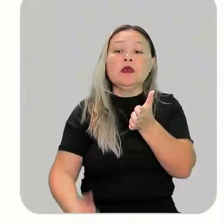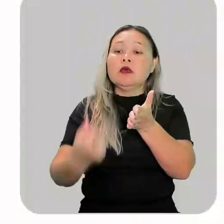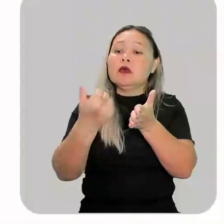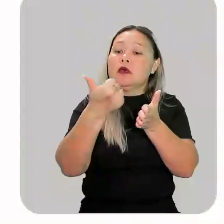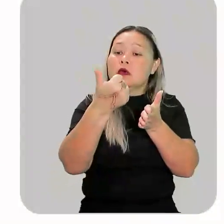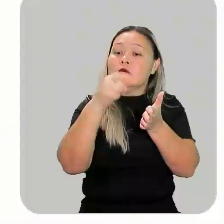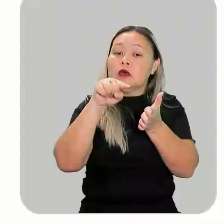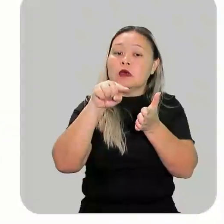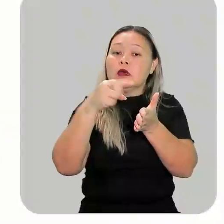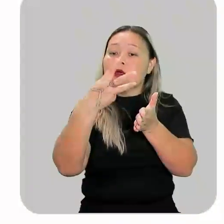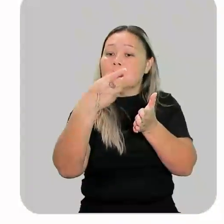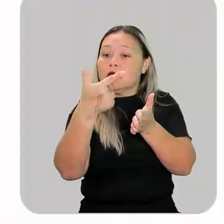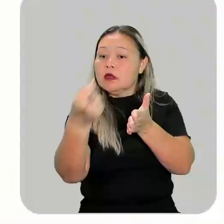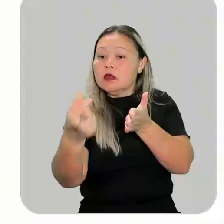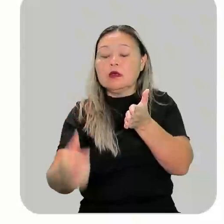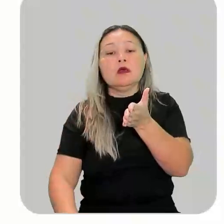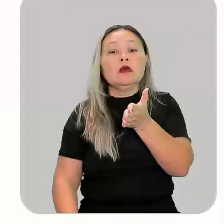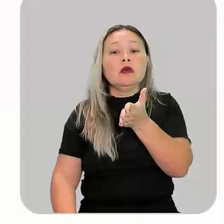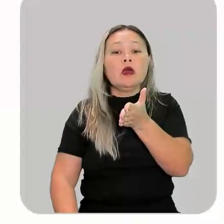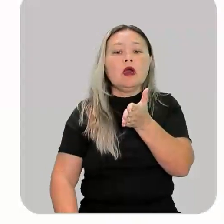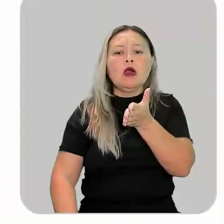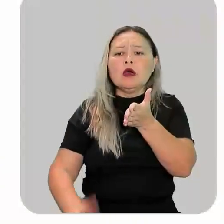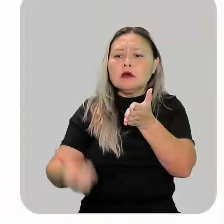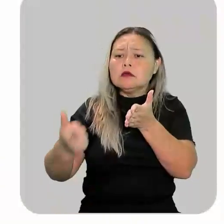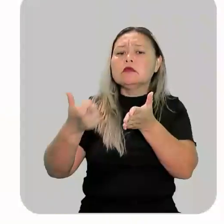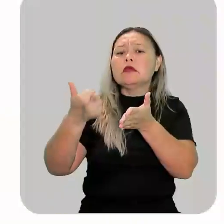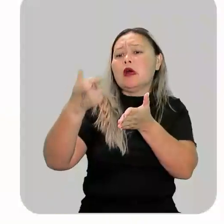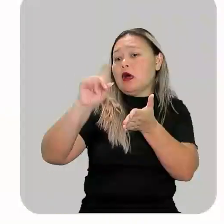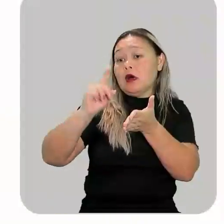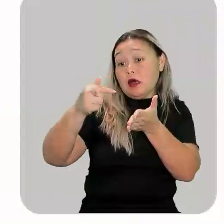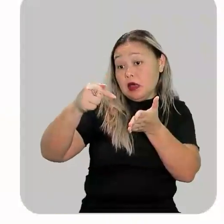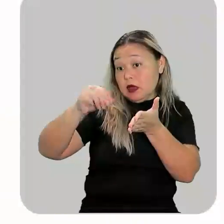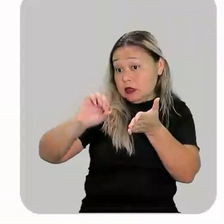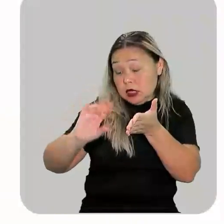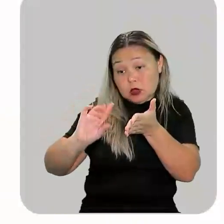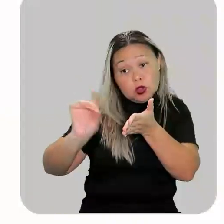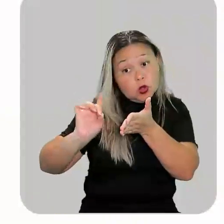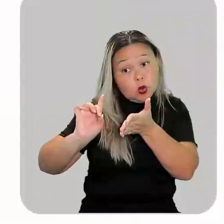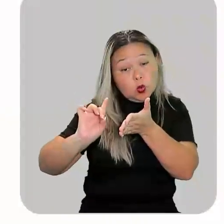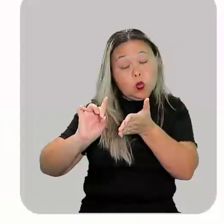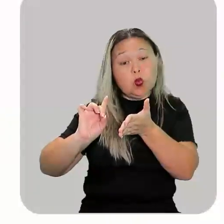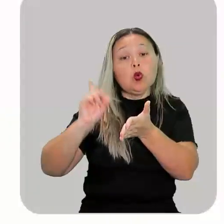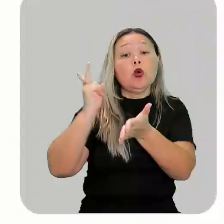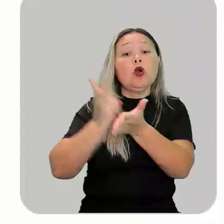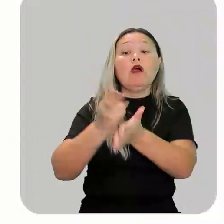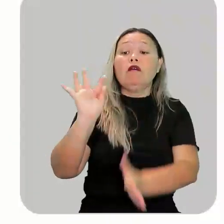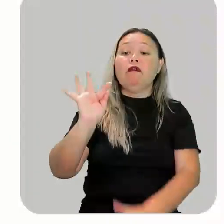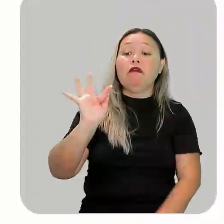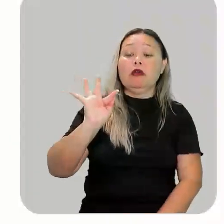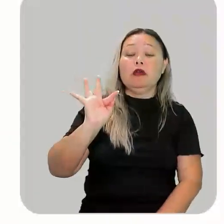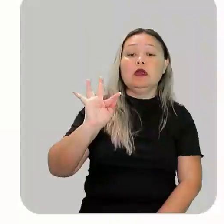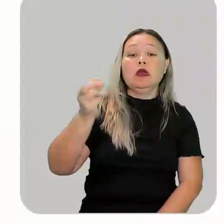460. 1.320. Tá pior que 700? Ainda não. Ainda não. Isso aqui foi em?